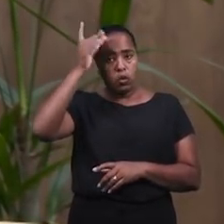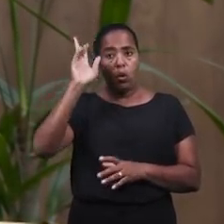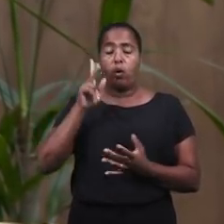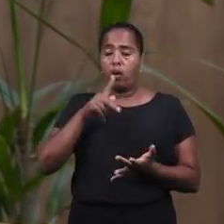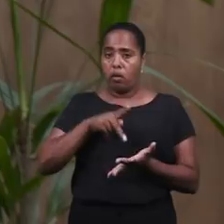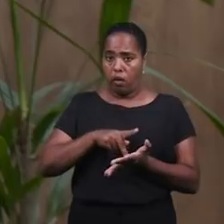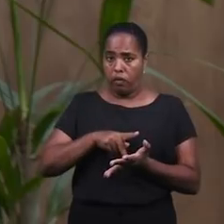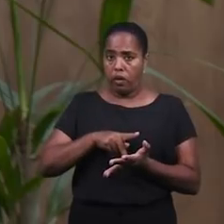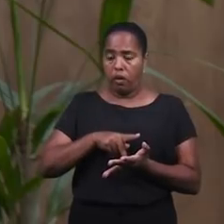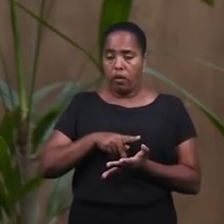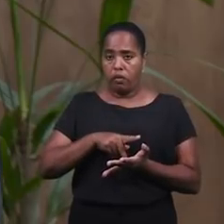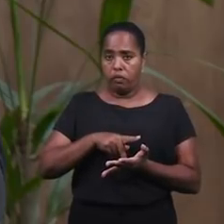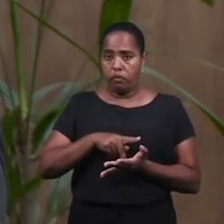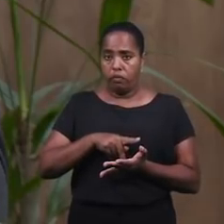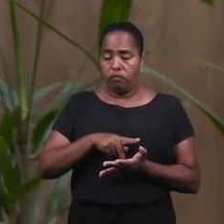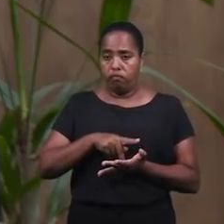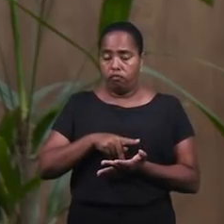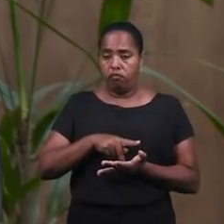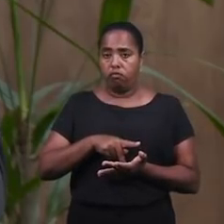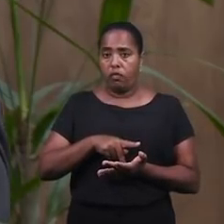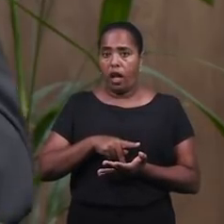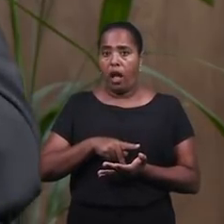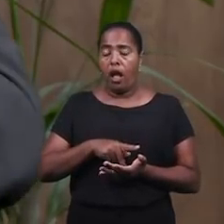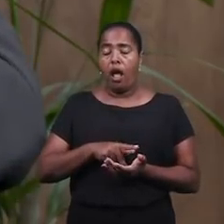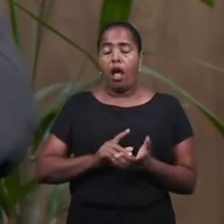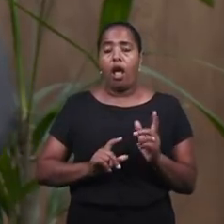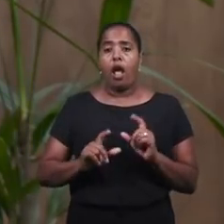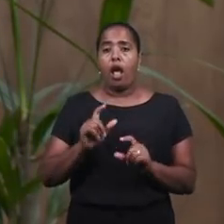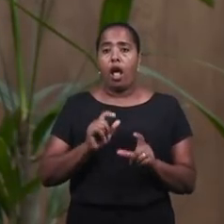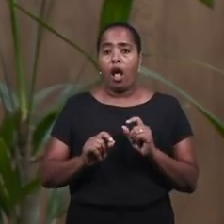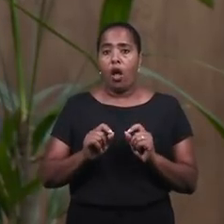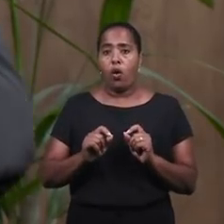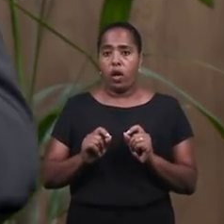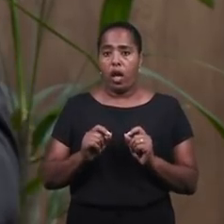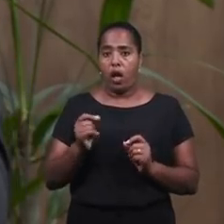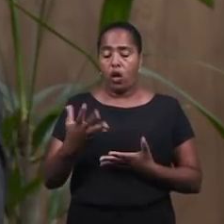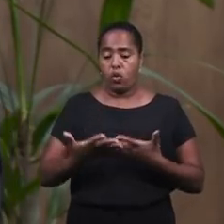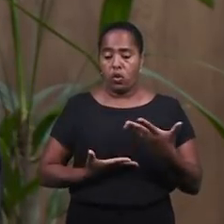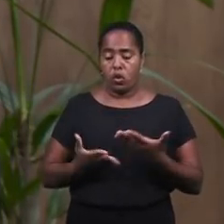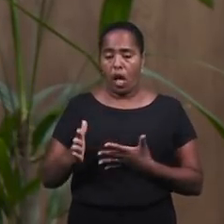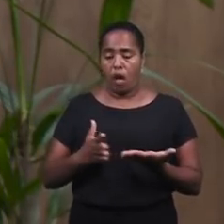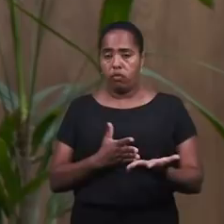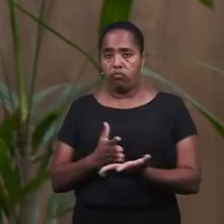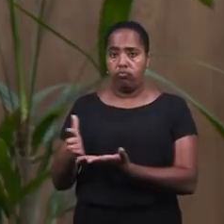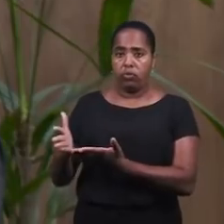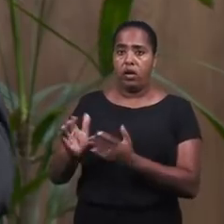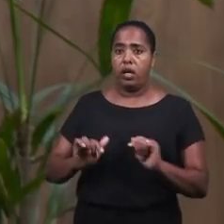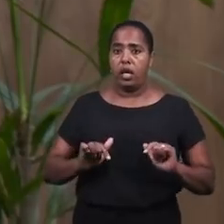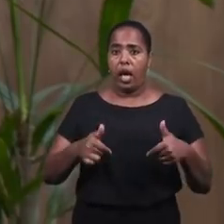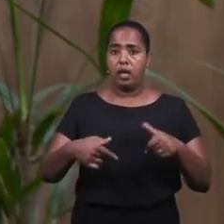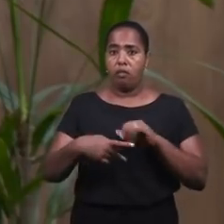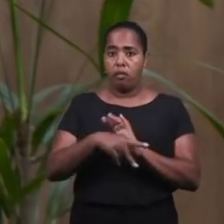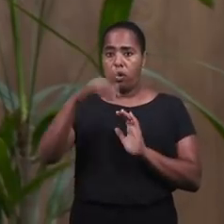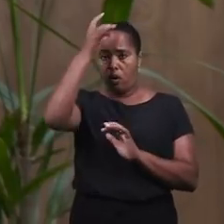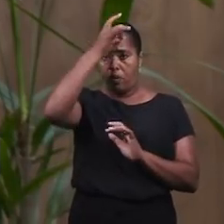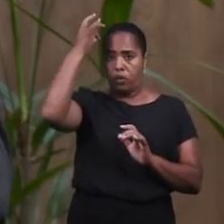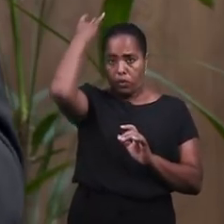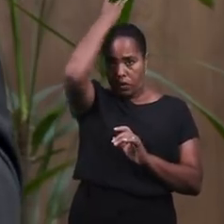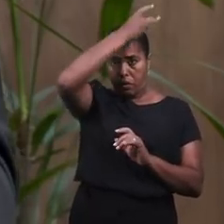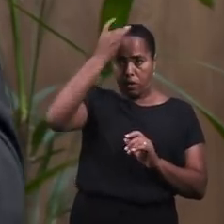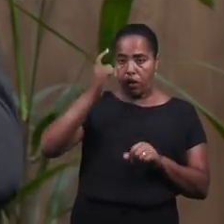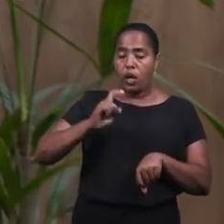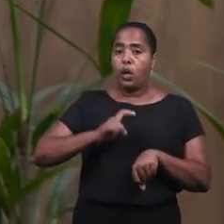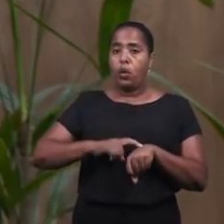espiritual, na verdade, é o que faz a igreja caminhar, porque é a manifestação do Espírito